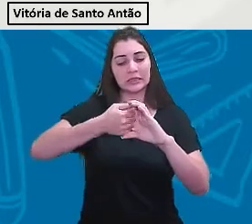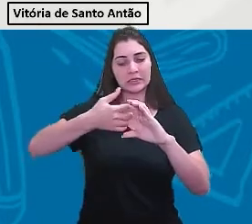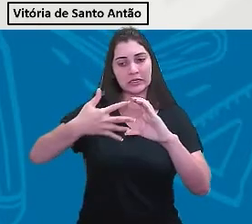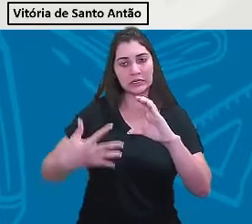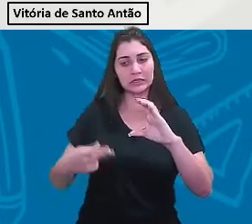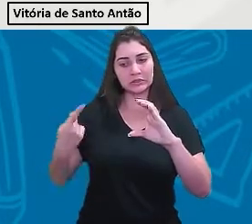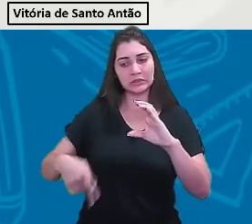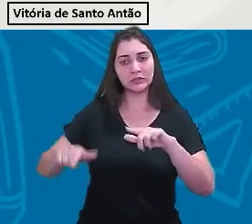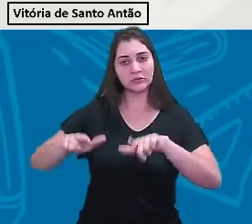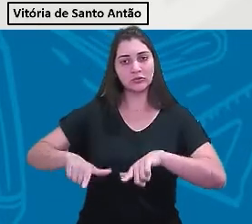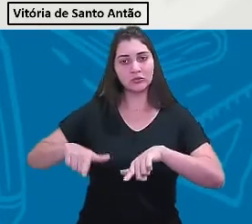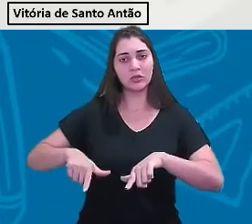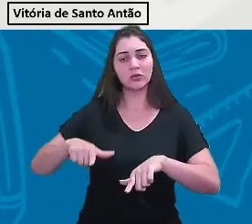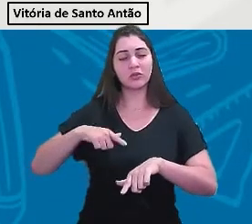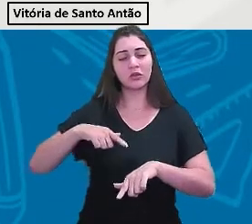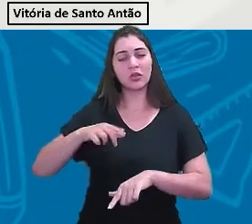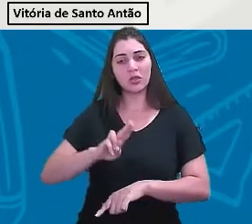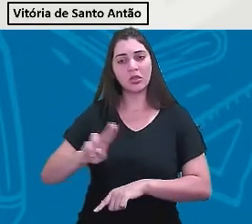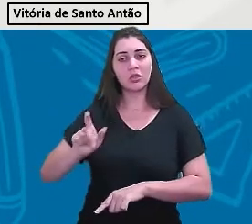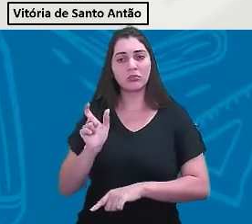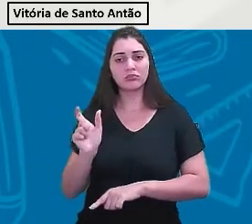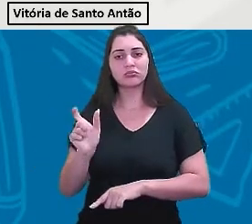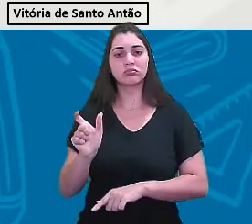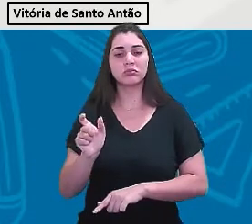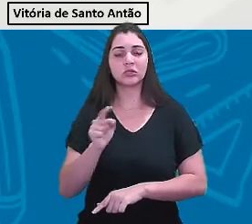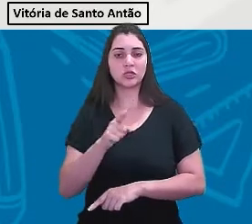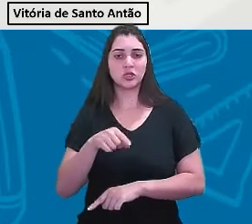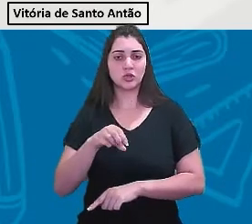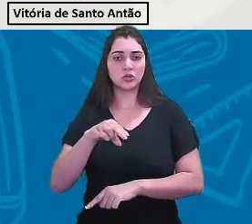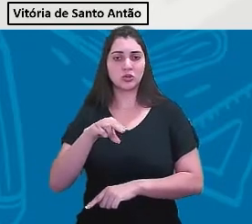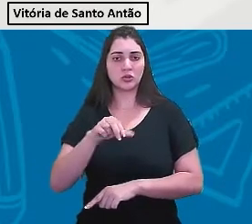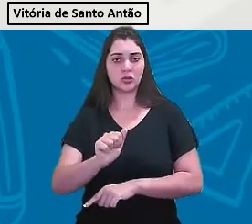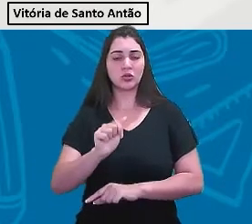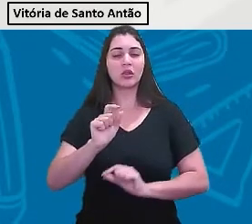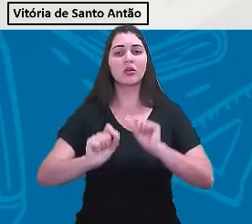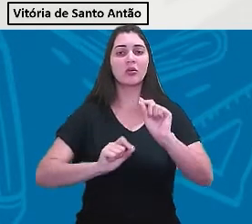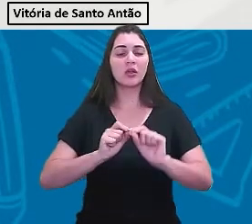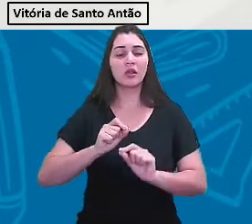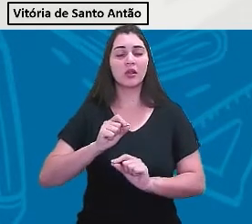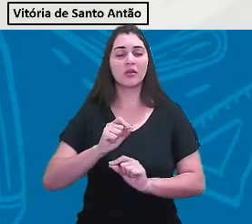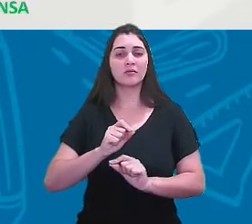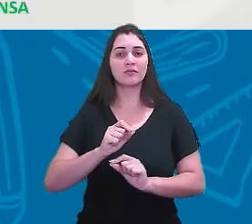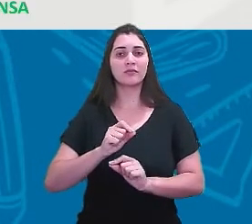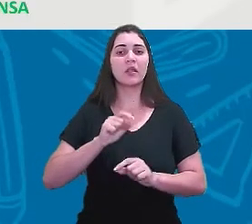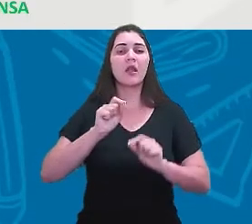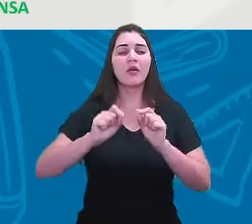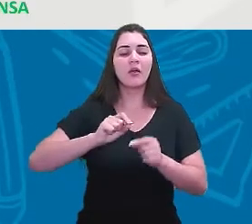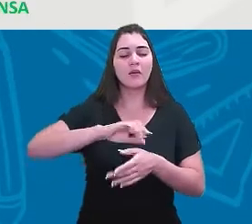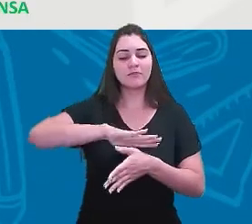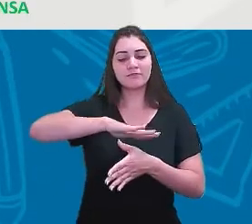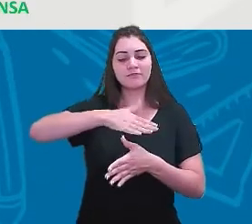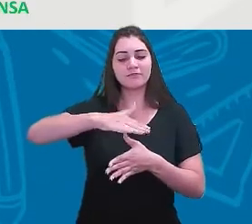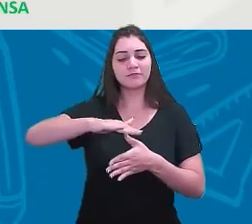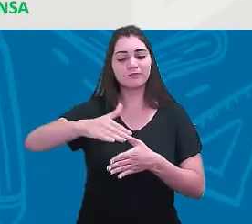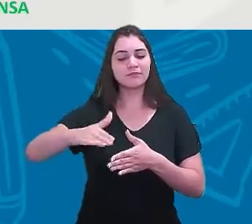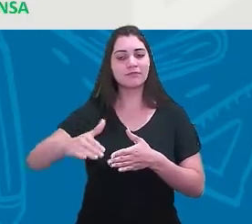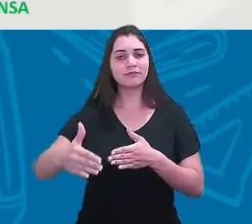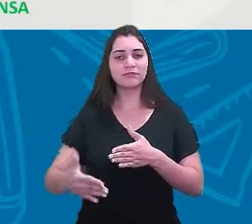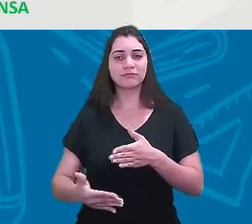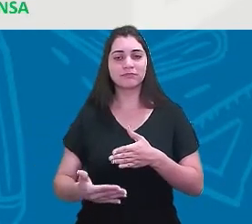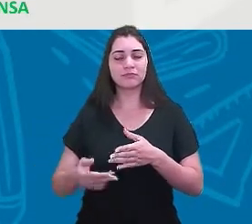dessa região, né? Que dá nome a essa zona da mata, que é a Mata Atlântica, tá certo? Portanto, a gente